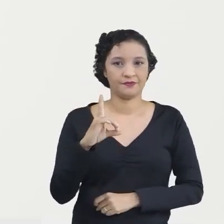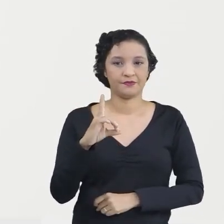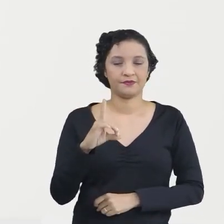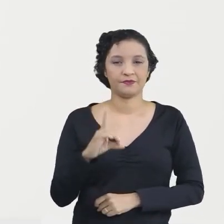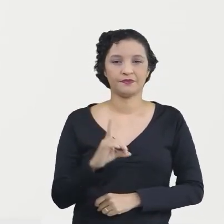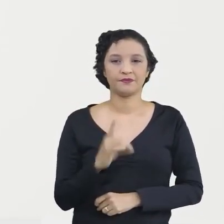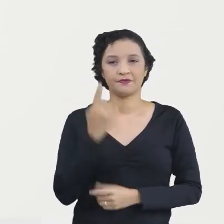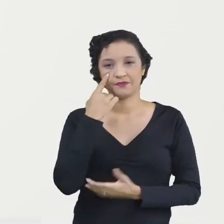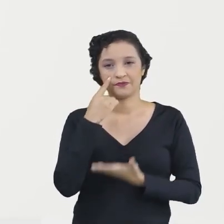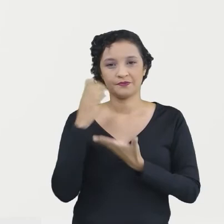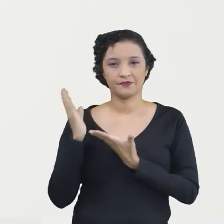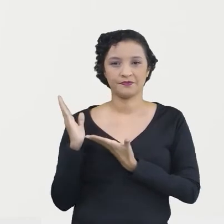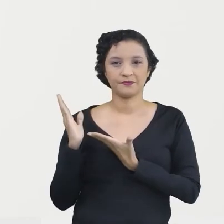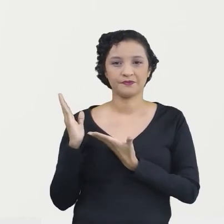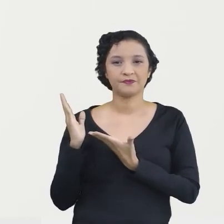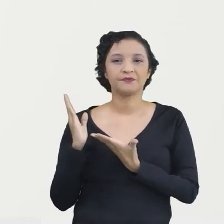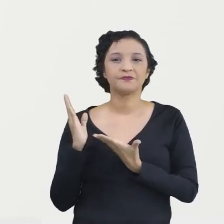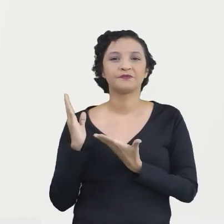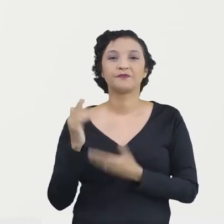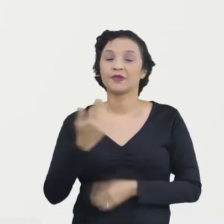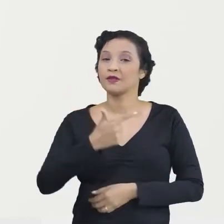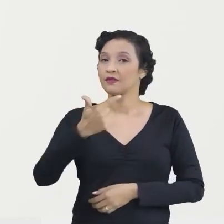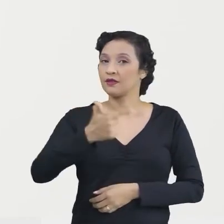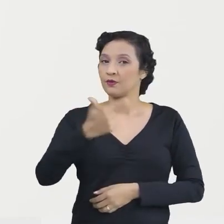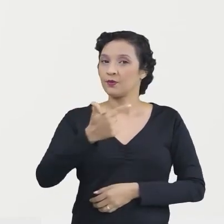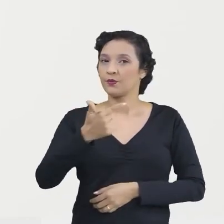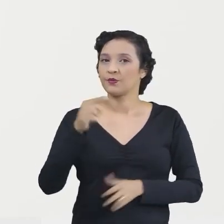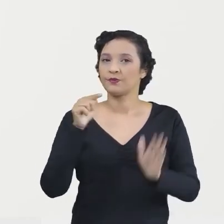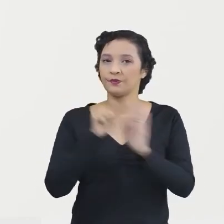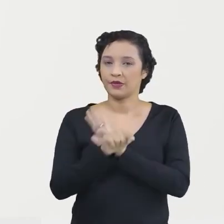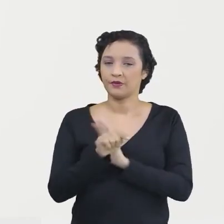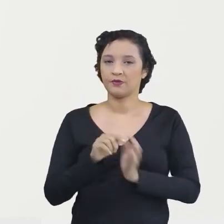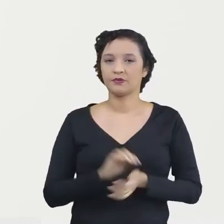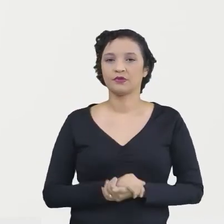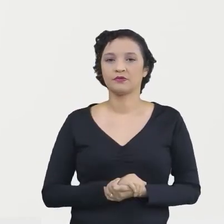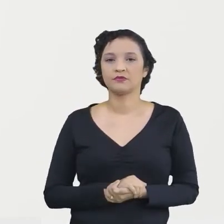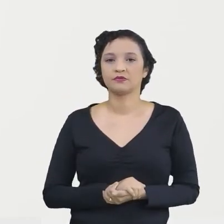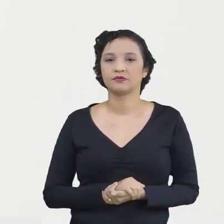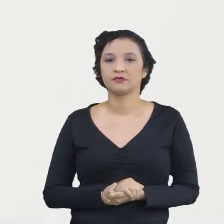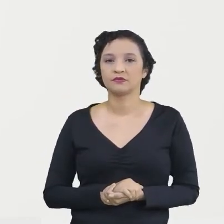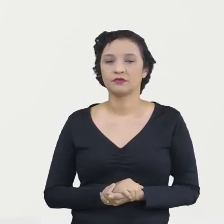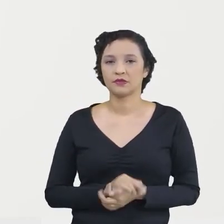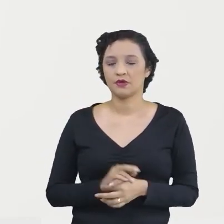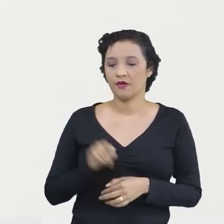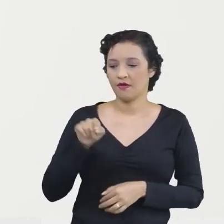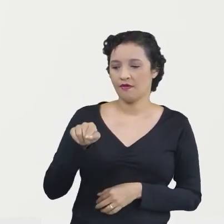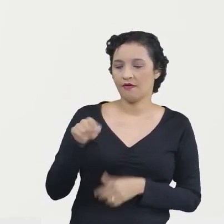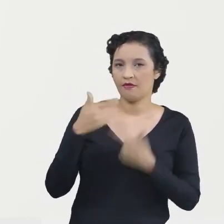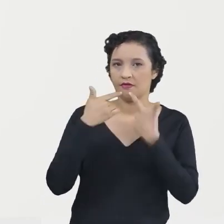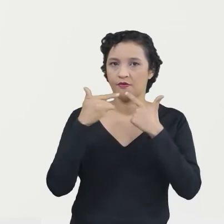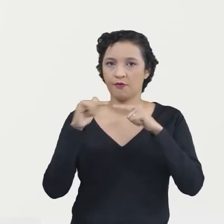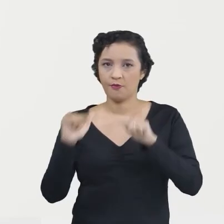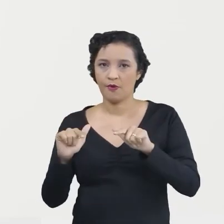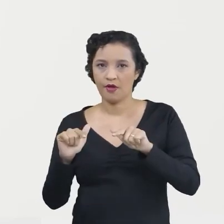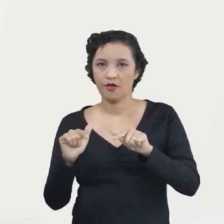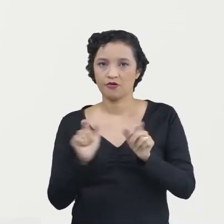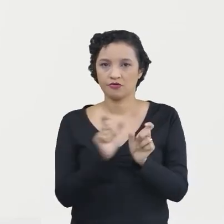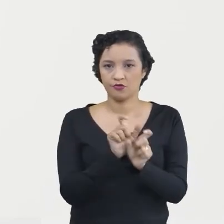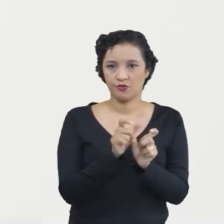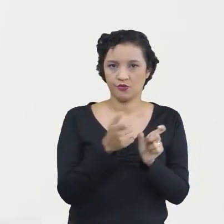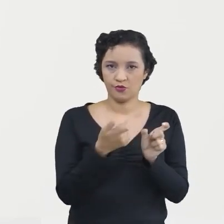acertado. Segunda questão. Com relação à linguagem conotativa, marque a alternativa